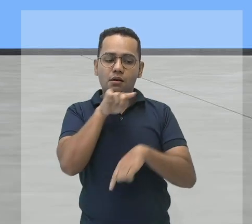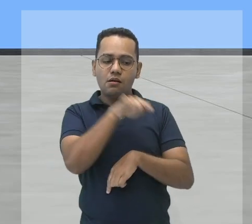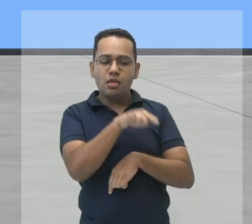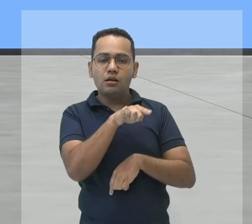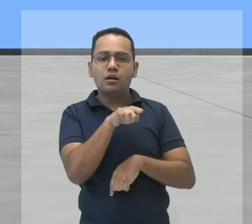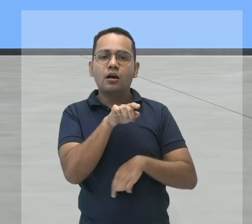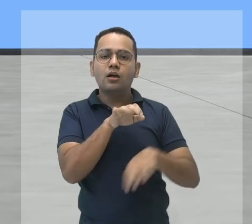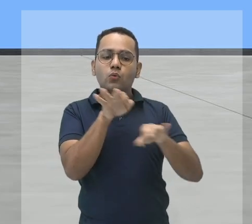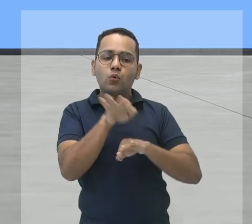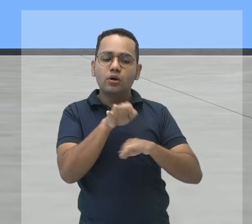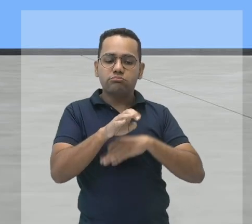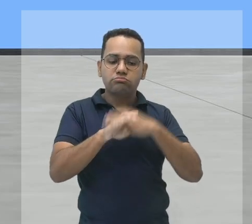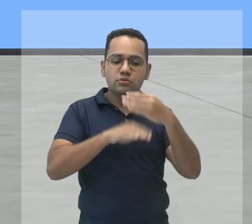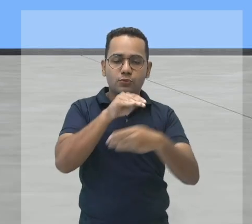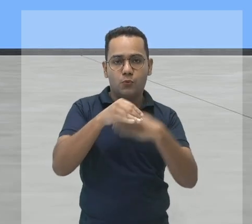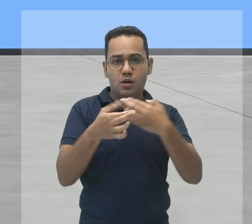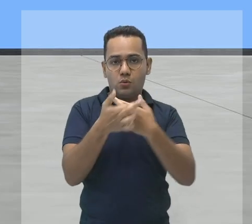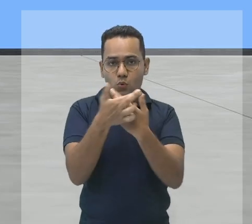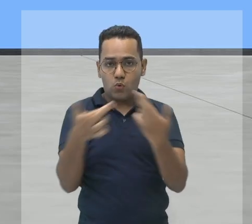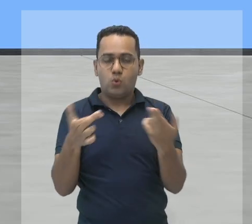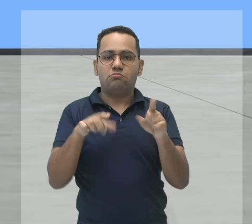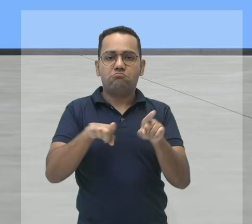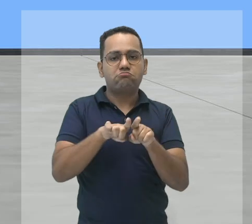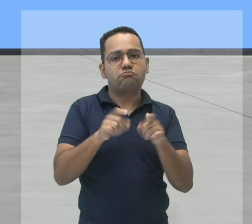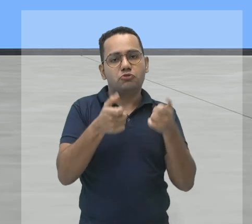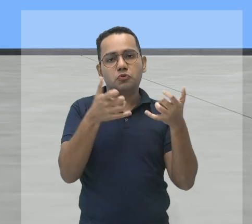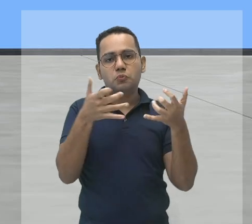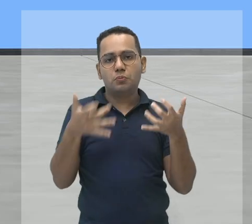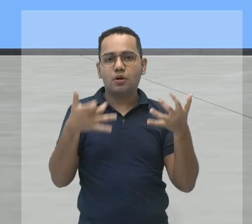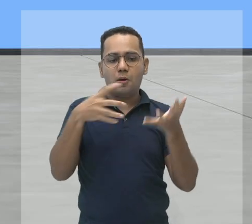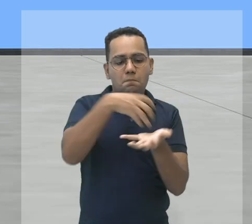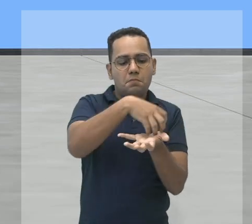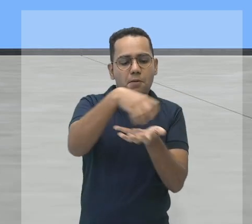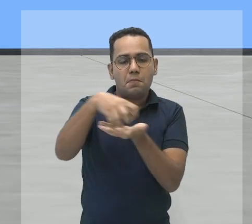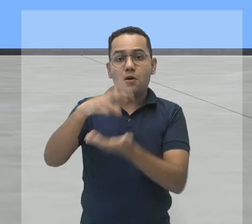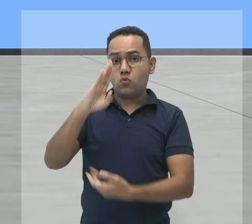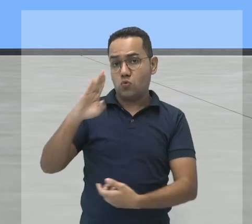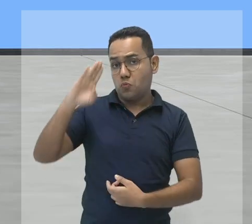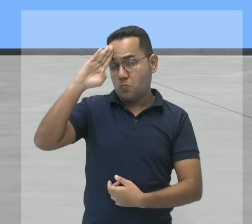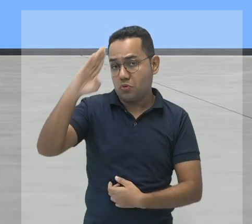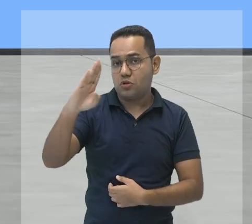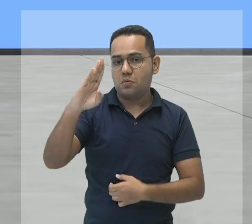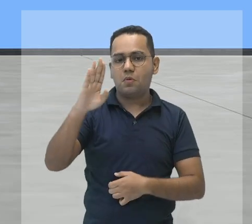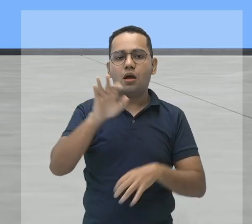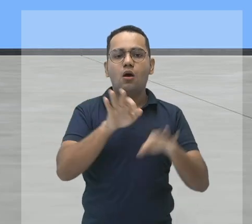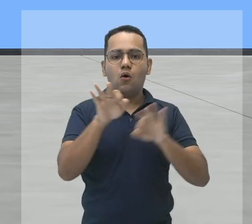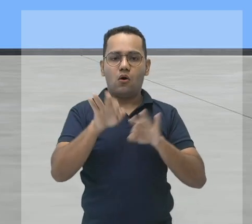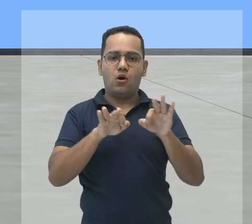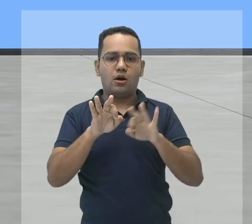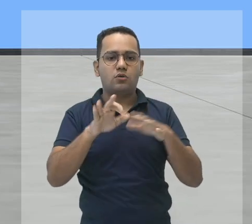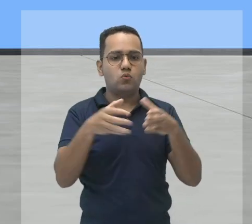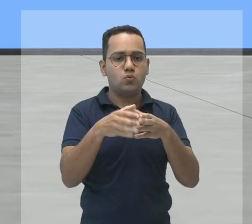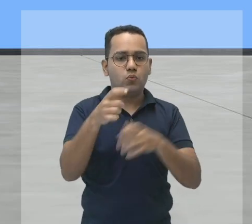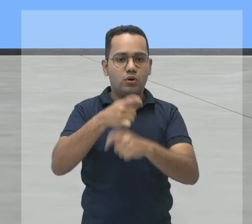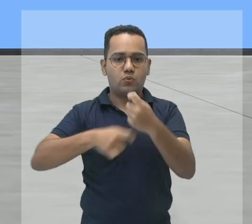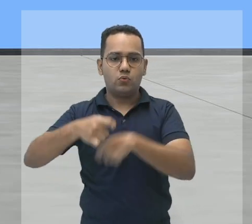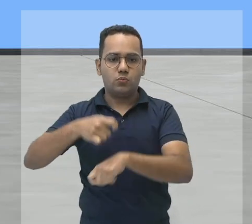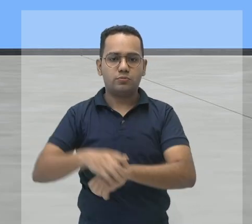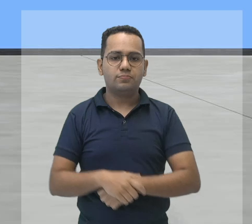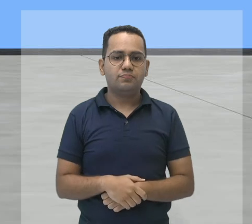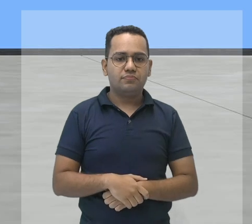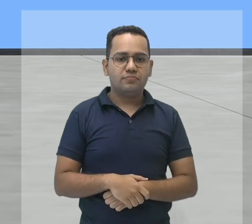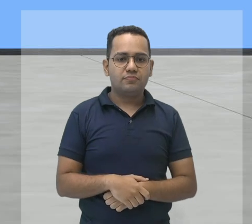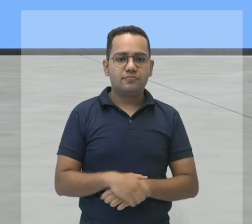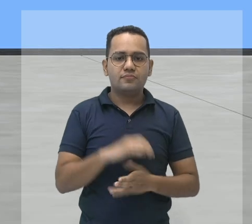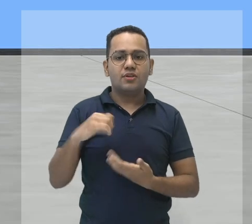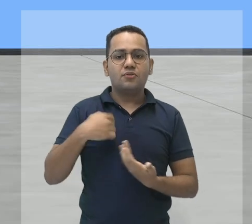blocos econômicos. Iremos tratar também de quais são os principais blocos econômicos existentes no nosso planeta. E aí eu já adianto que muitos